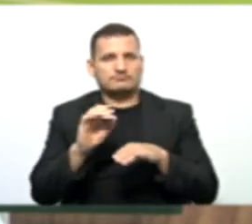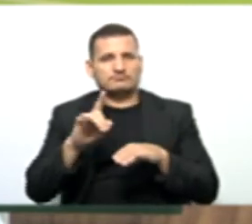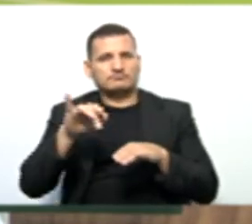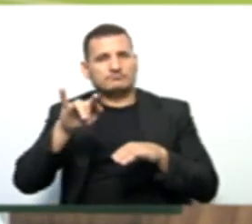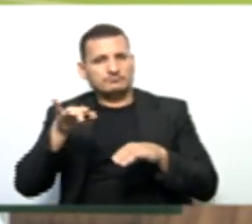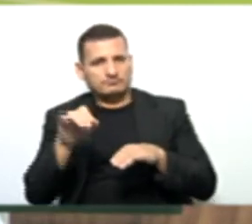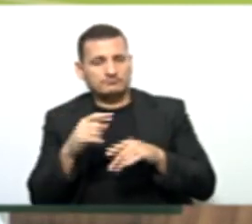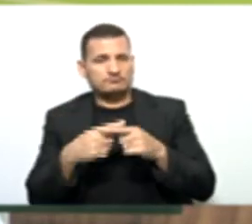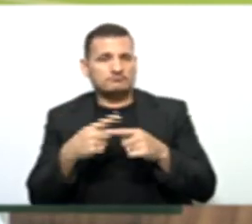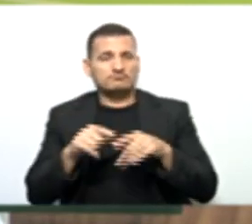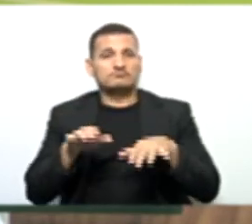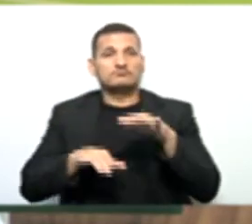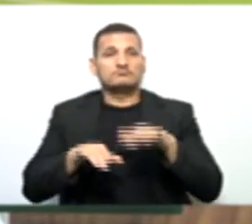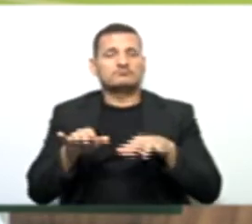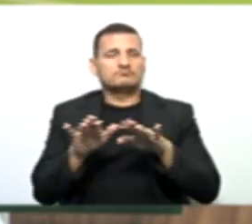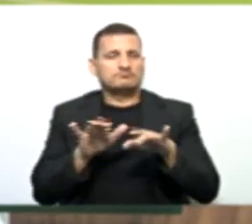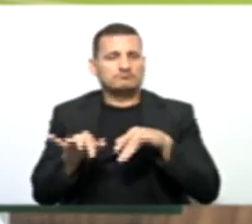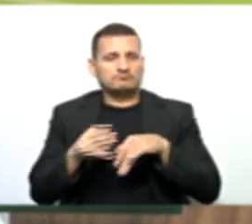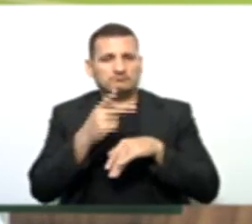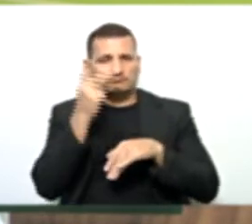muita gente às vezes acha que